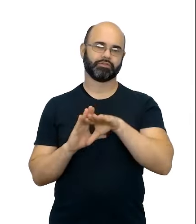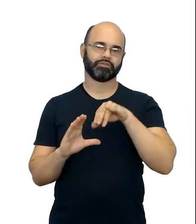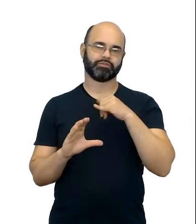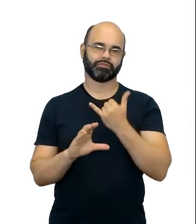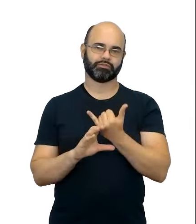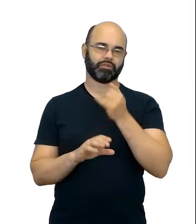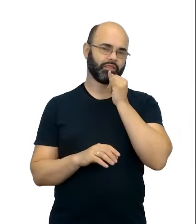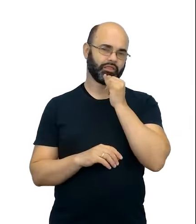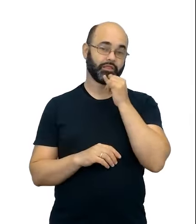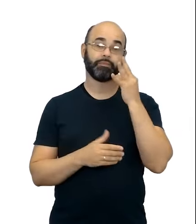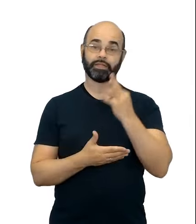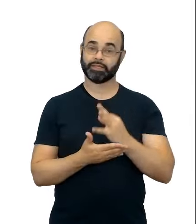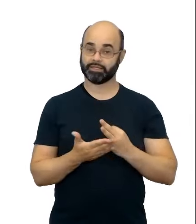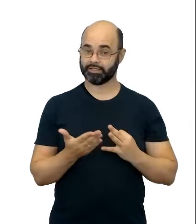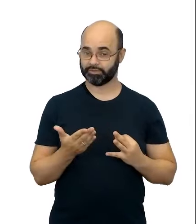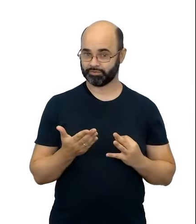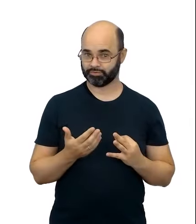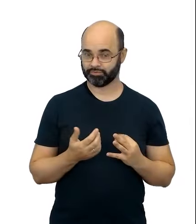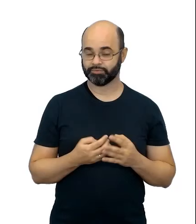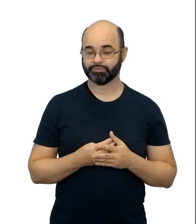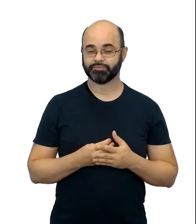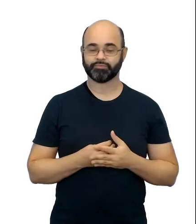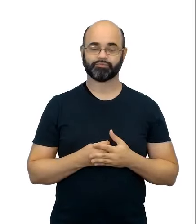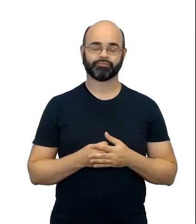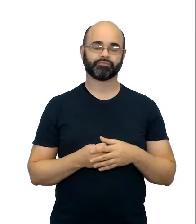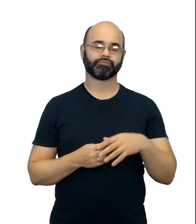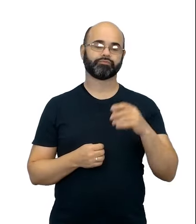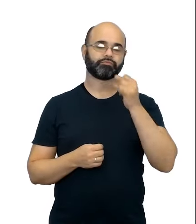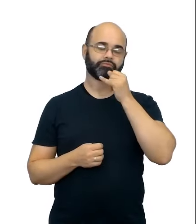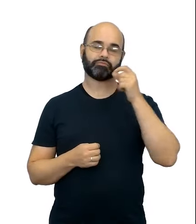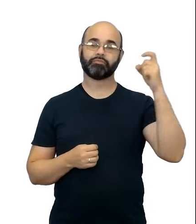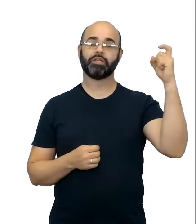é texto. Um vídeo do TikTok,